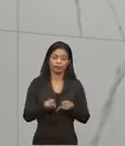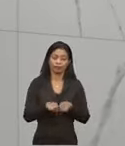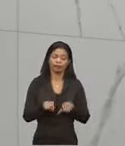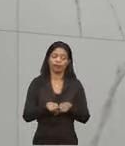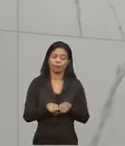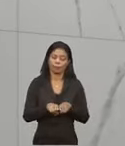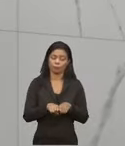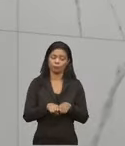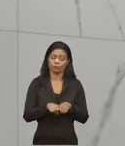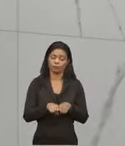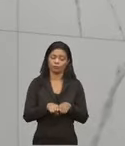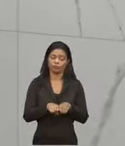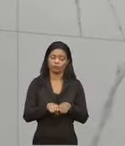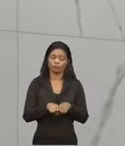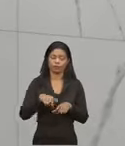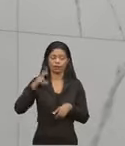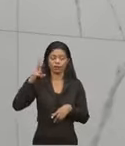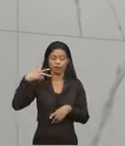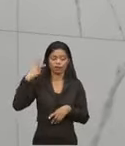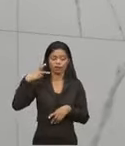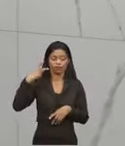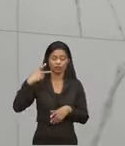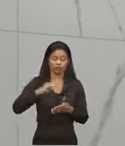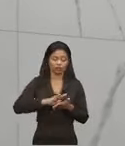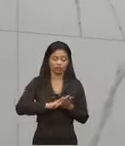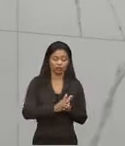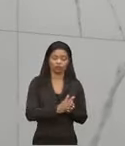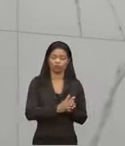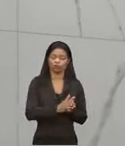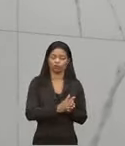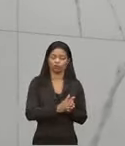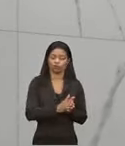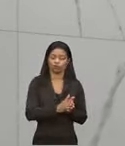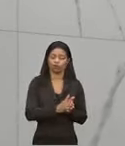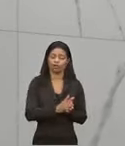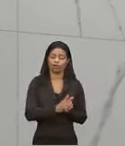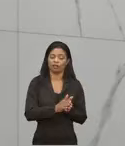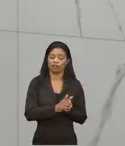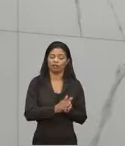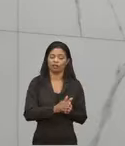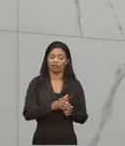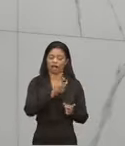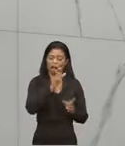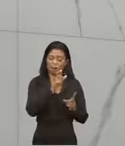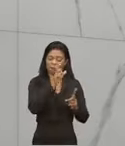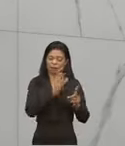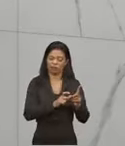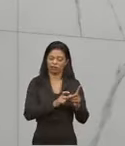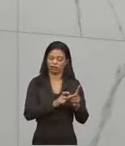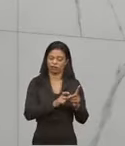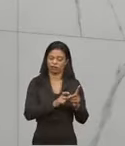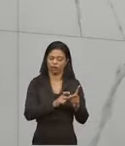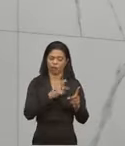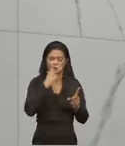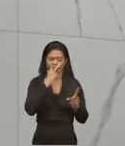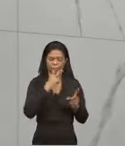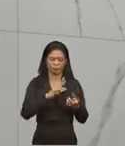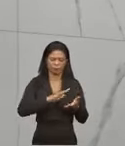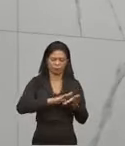este que diz pisar no pé do pescoço de qualquer um que atravessar o seu caminho, Deus está no céu para todas as